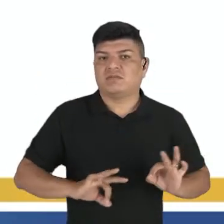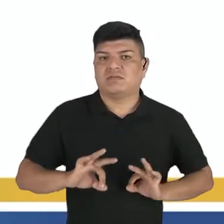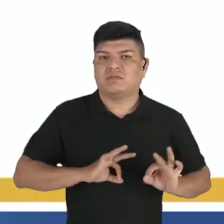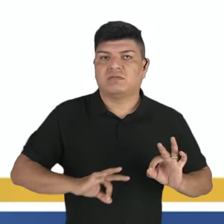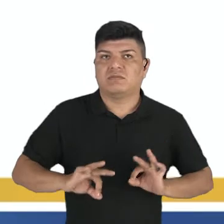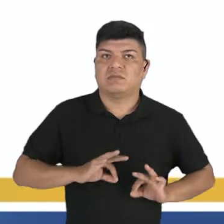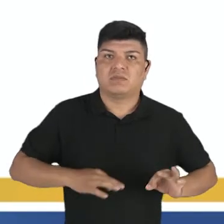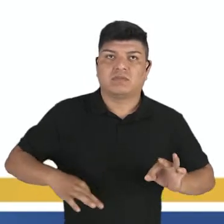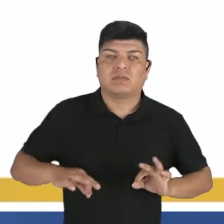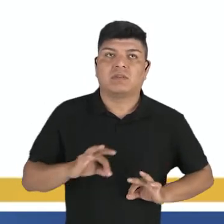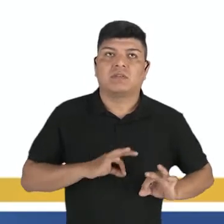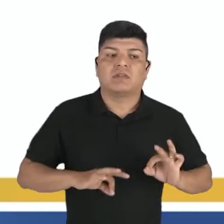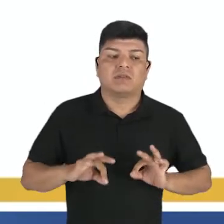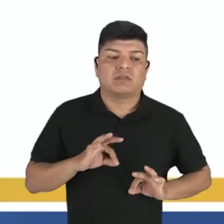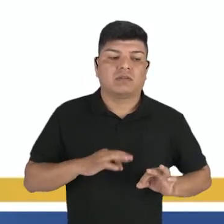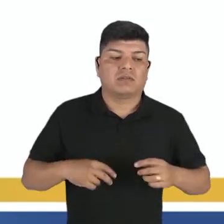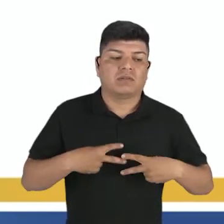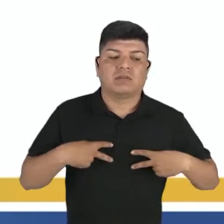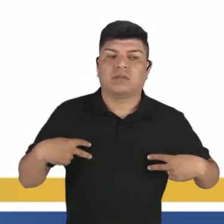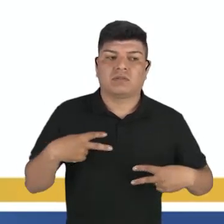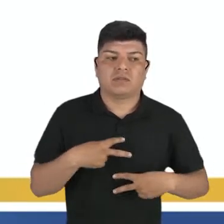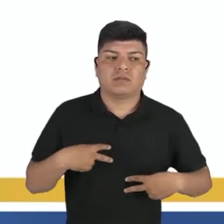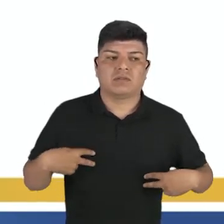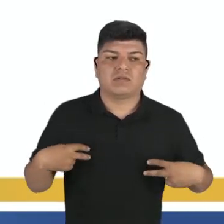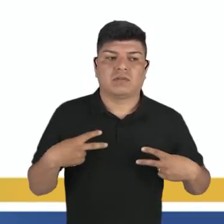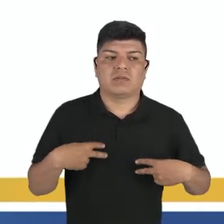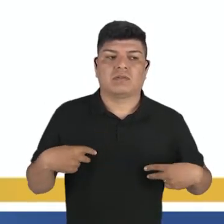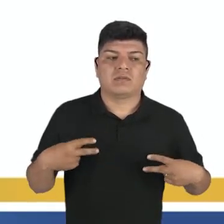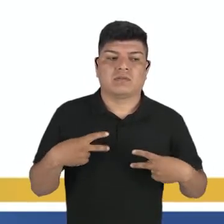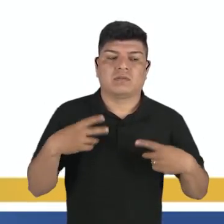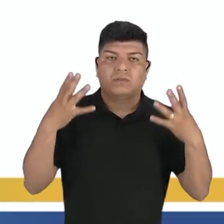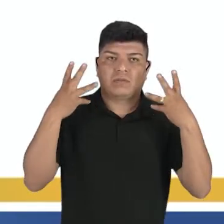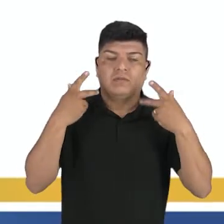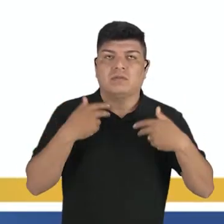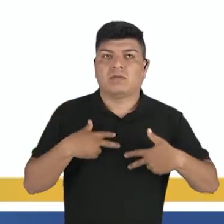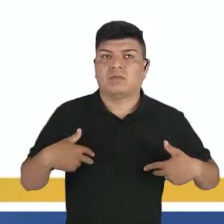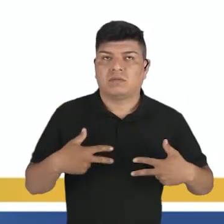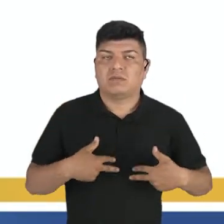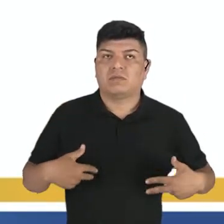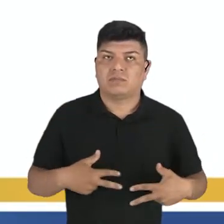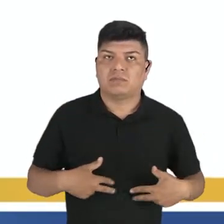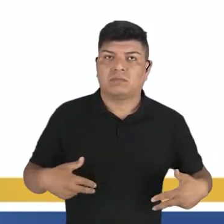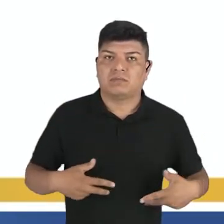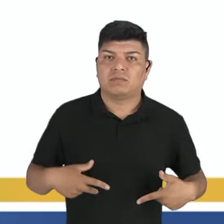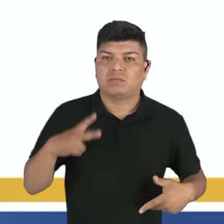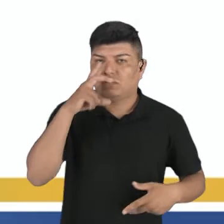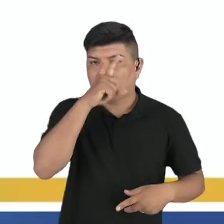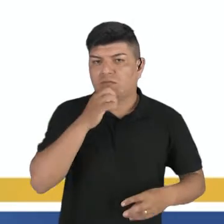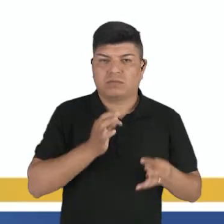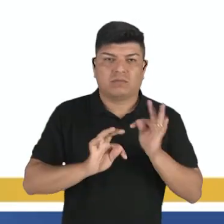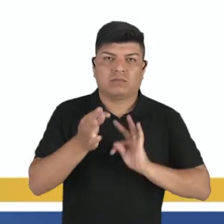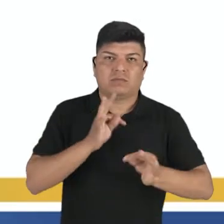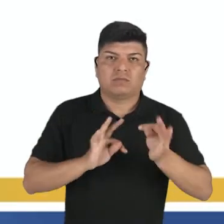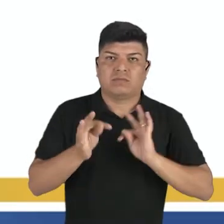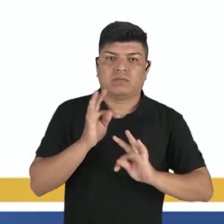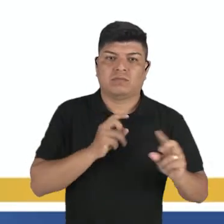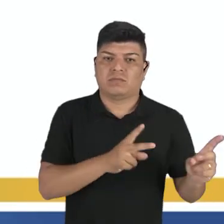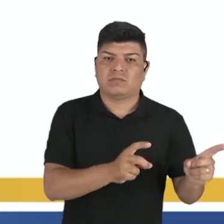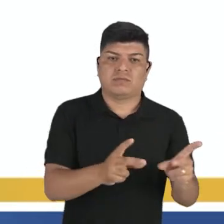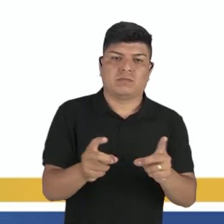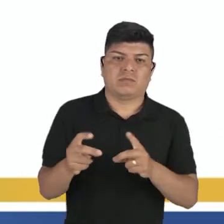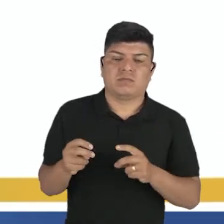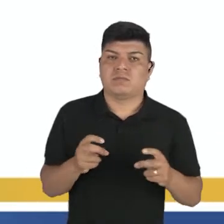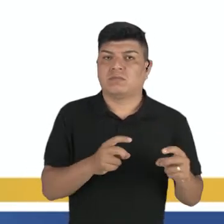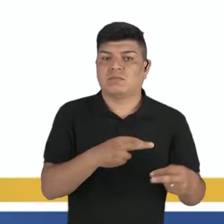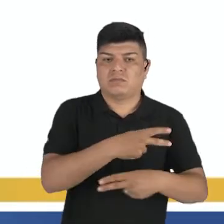Então, quando eles apareceram no mercado, com esse alto poder da tecnologia, na exportação, principalmente